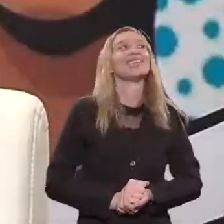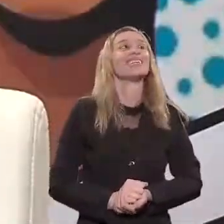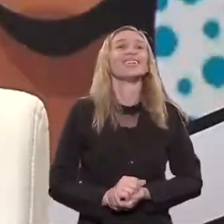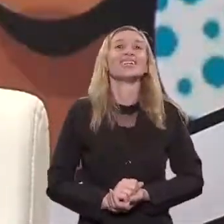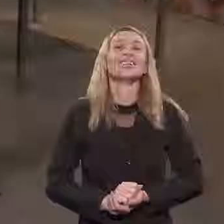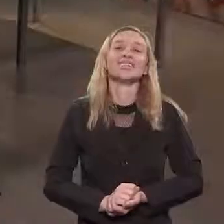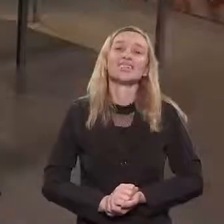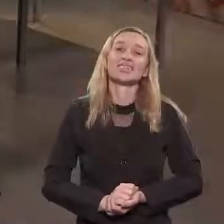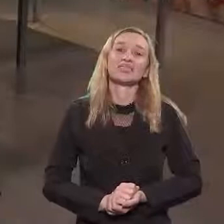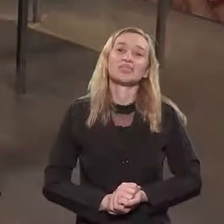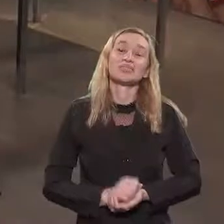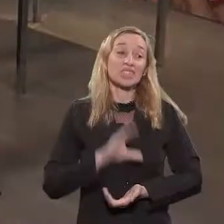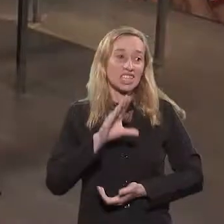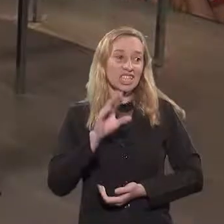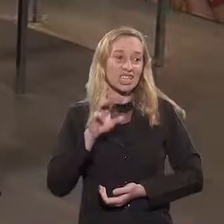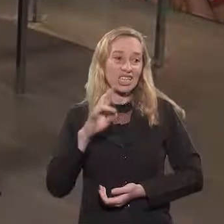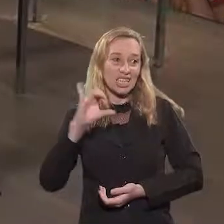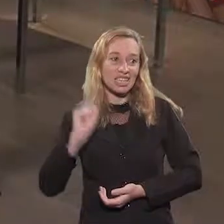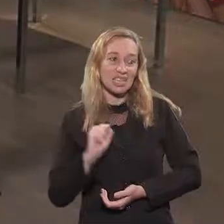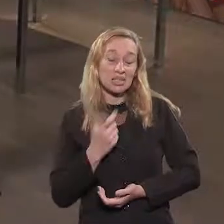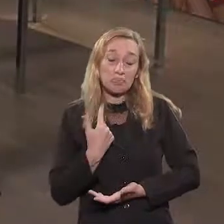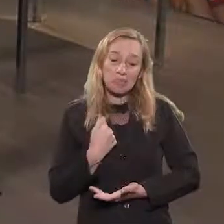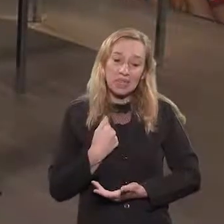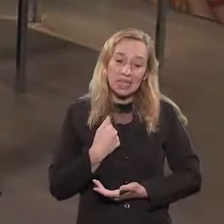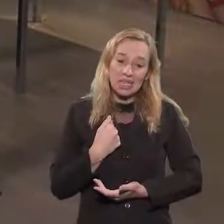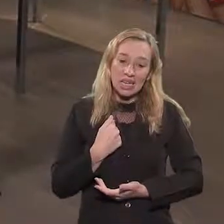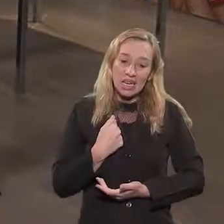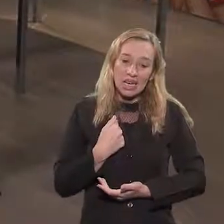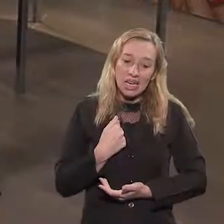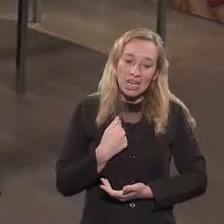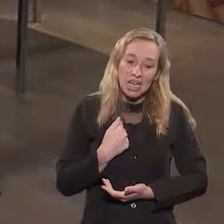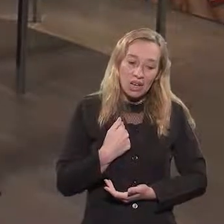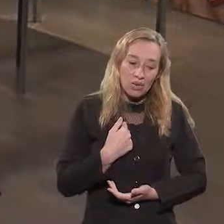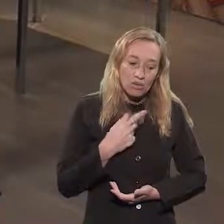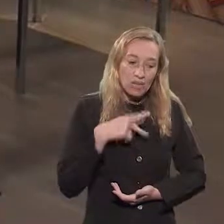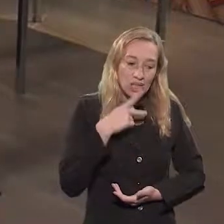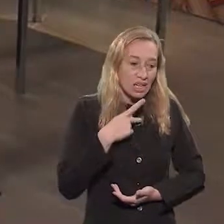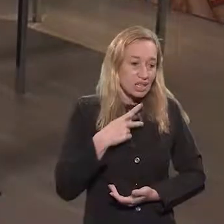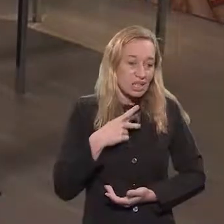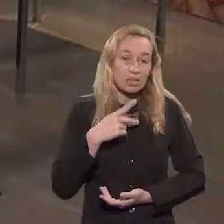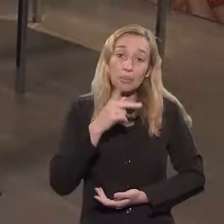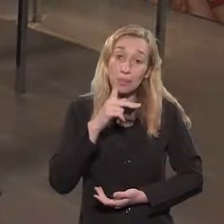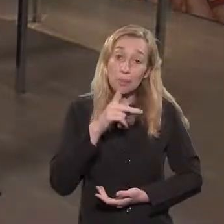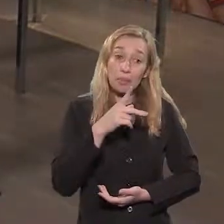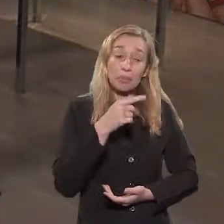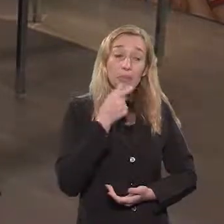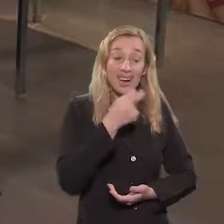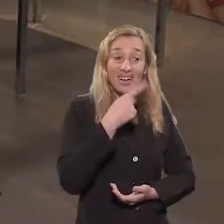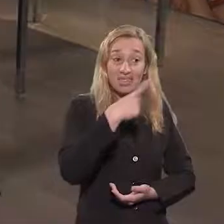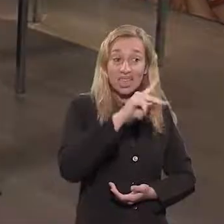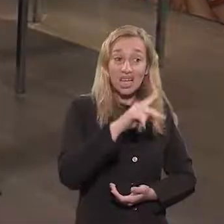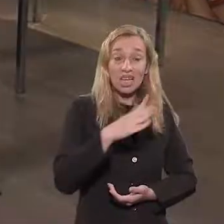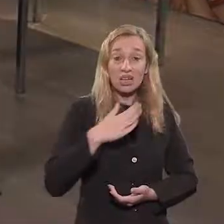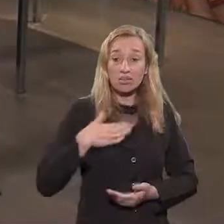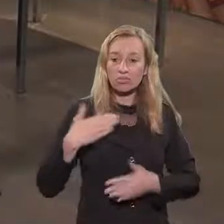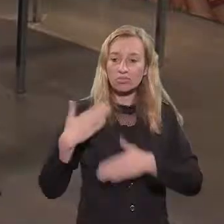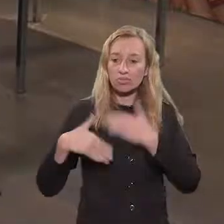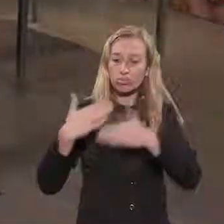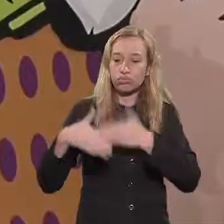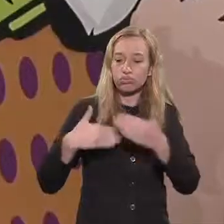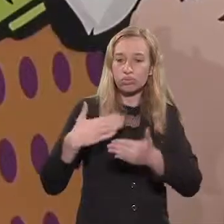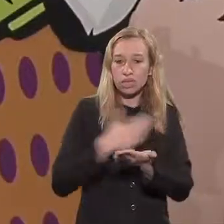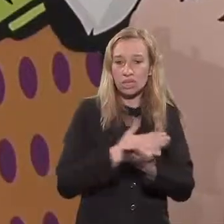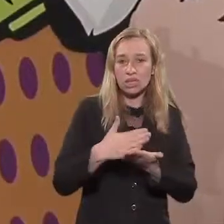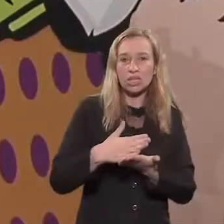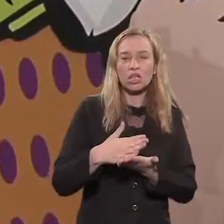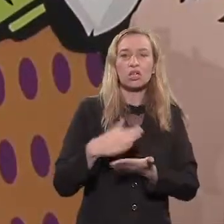Sim. Legal. Cris, quer falar? Não, eu fortaleço as palavras dela. Então, assim, eu vi na